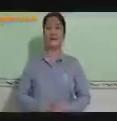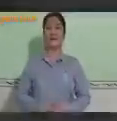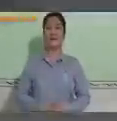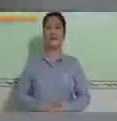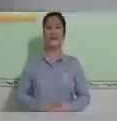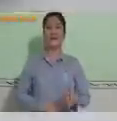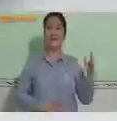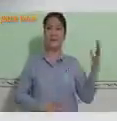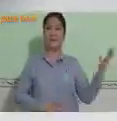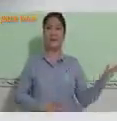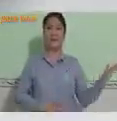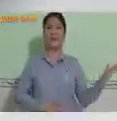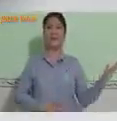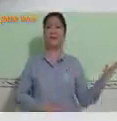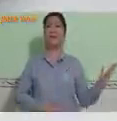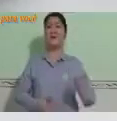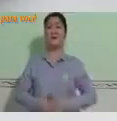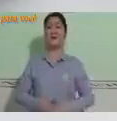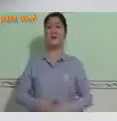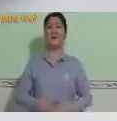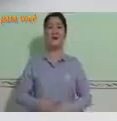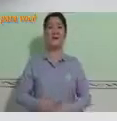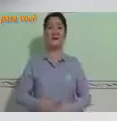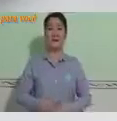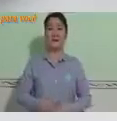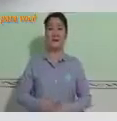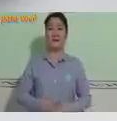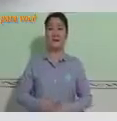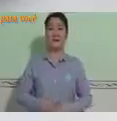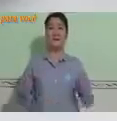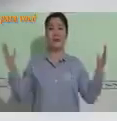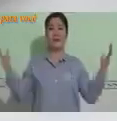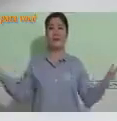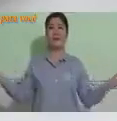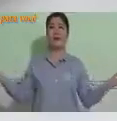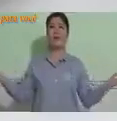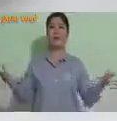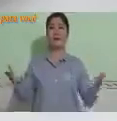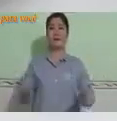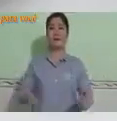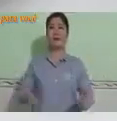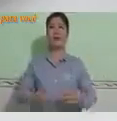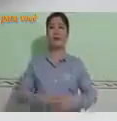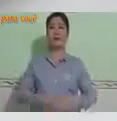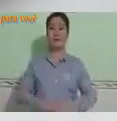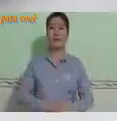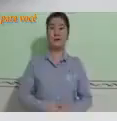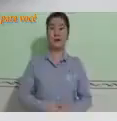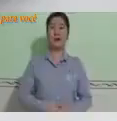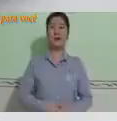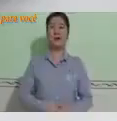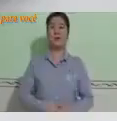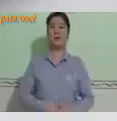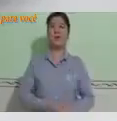de laparoscopia 2. O cirurgião usa um dispositivo como uma pequena câmera ligada para ver o interior do túnel do carpo e corta